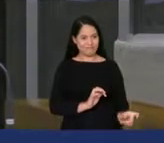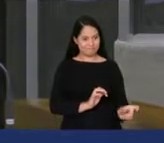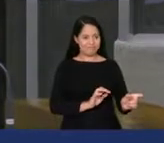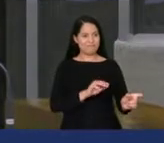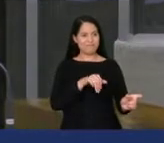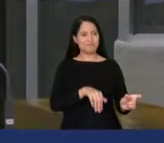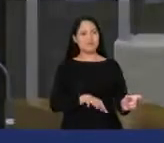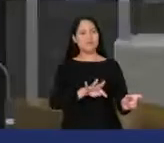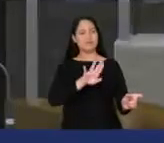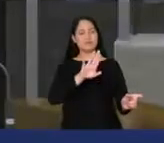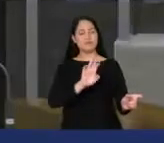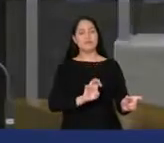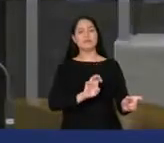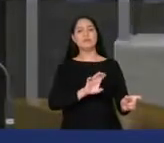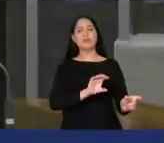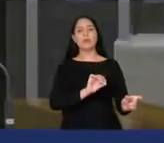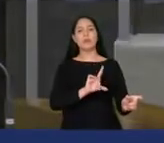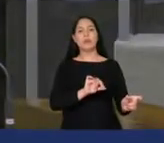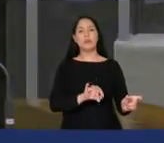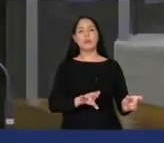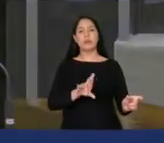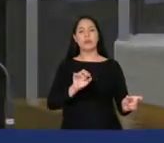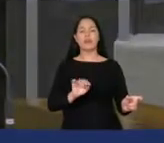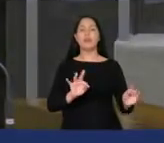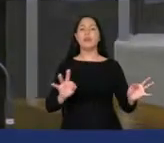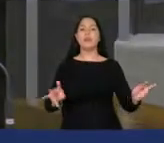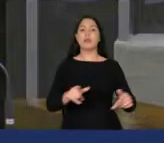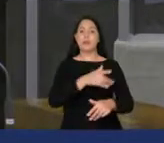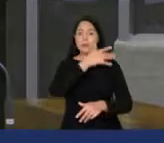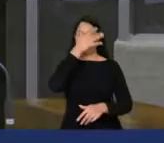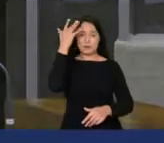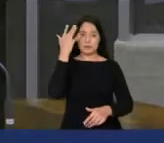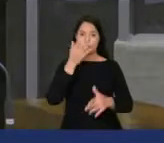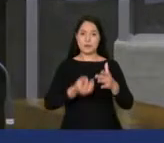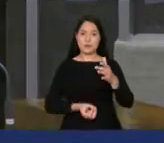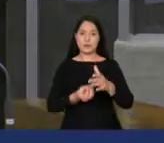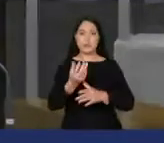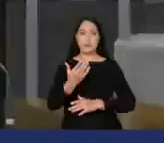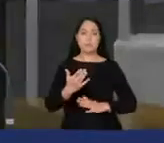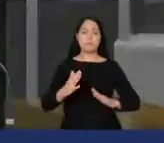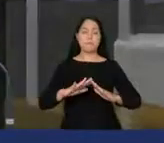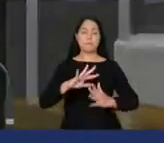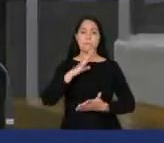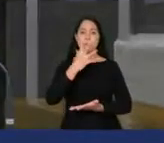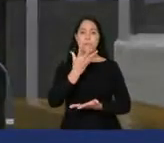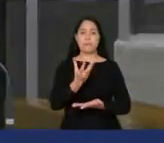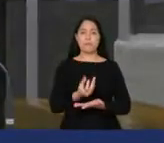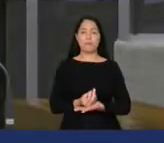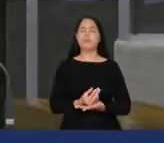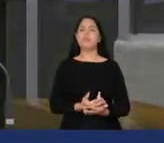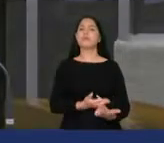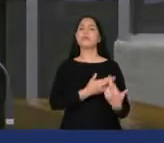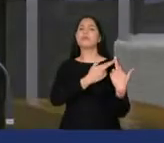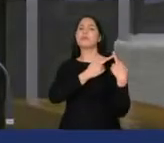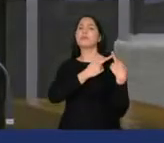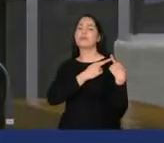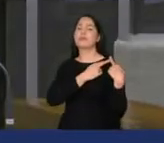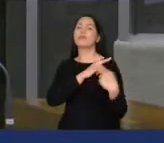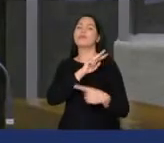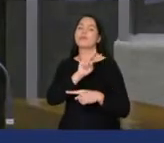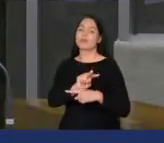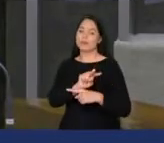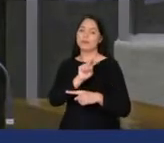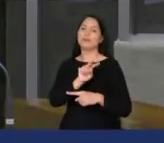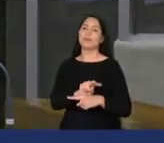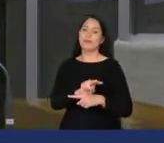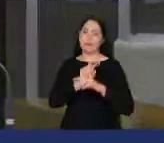cumprimentos aos sócios fundadores do centro, que trazem consigo a responsabilidade de zelar e preservar os